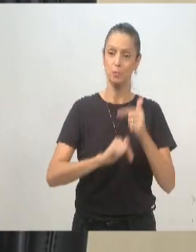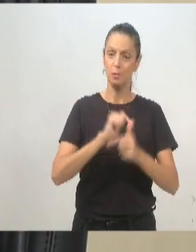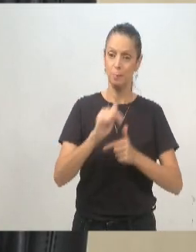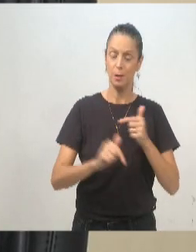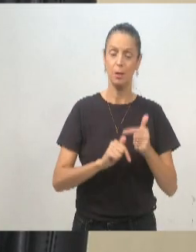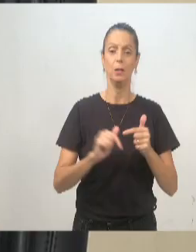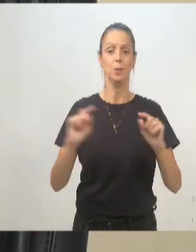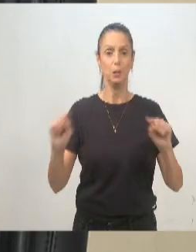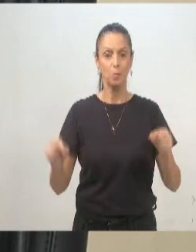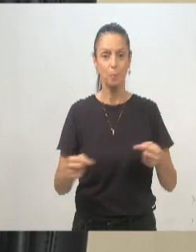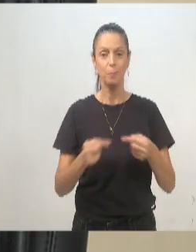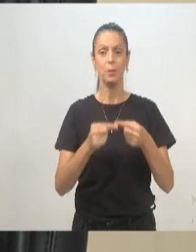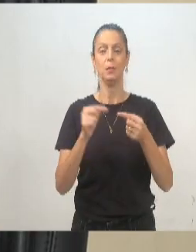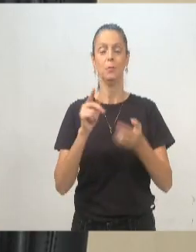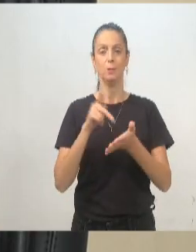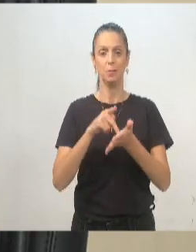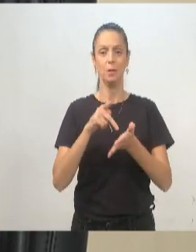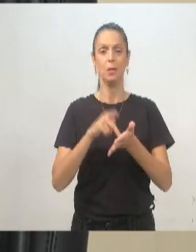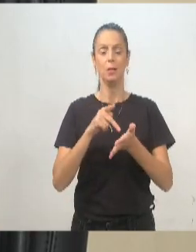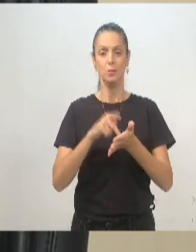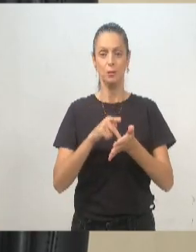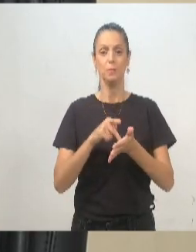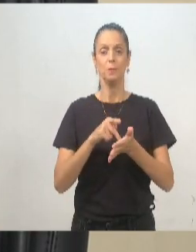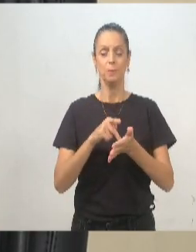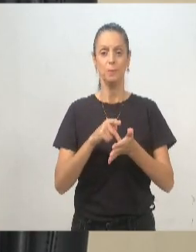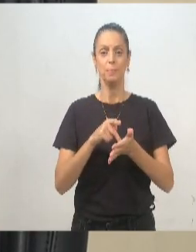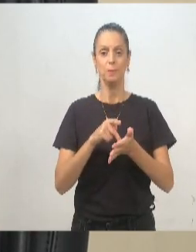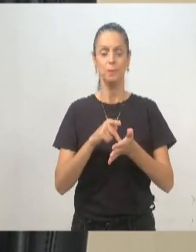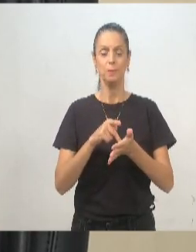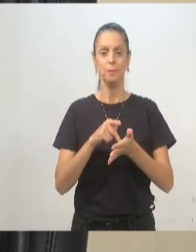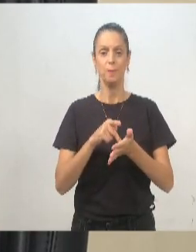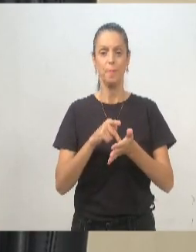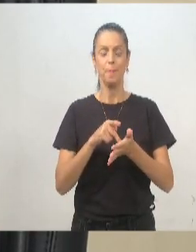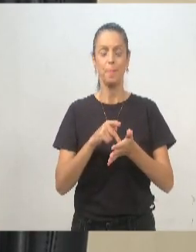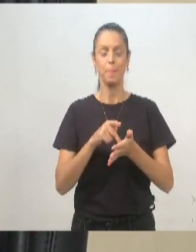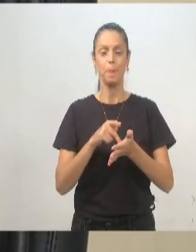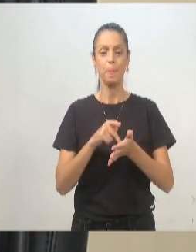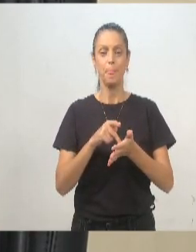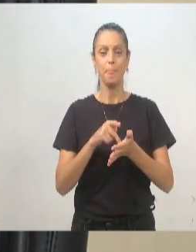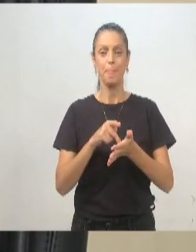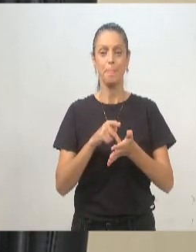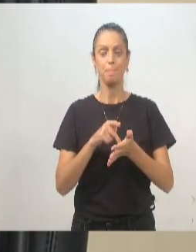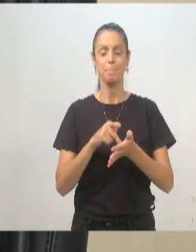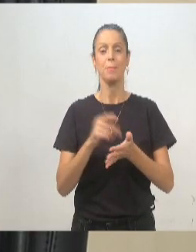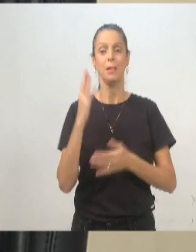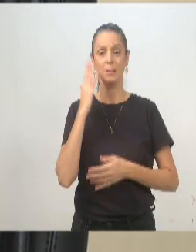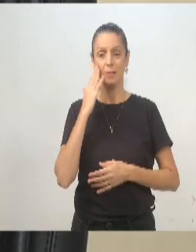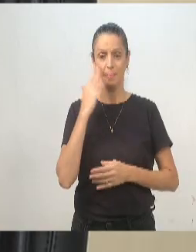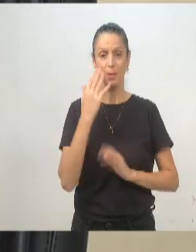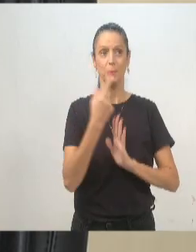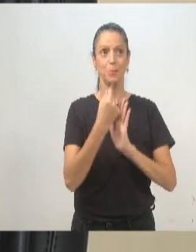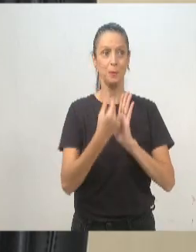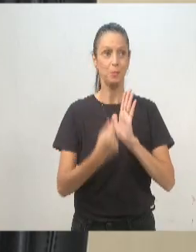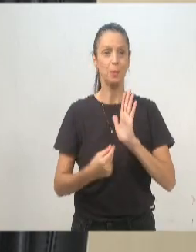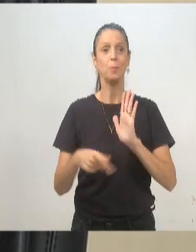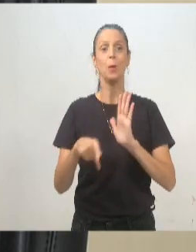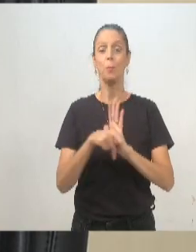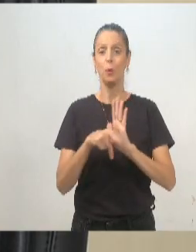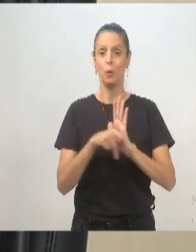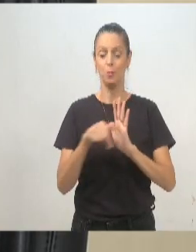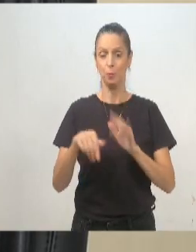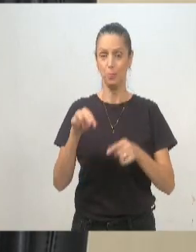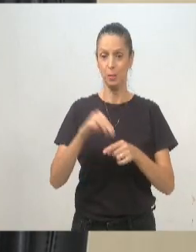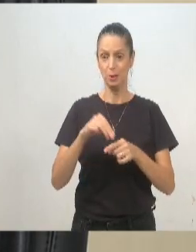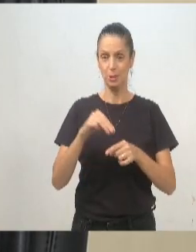ao encontro de nós colocarmos em compasso a situação orçamentária e financeira do município, né? Eu